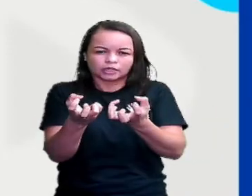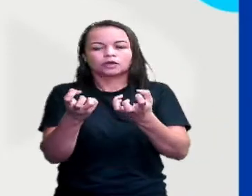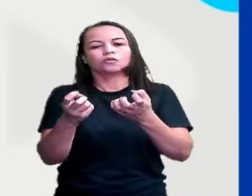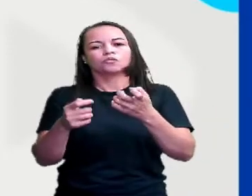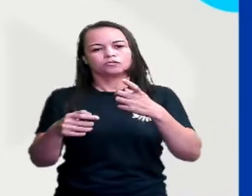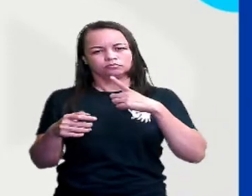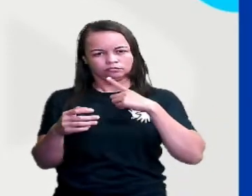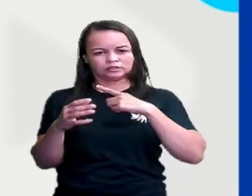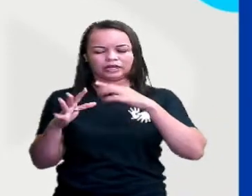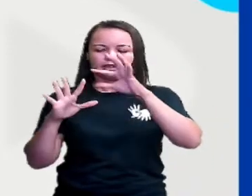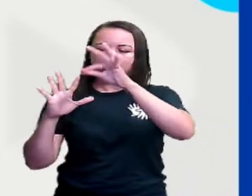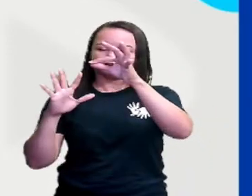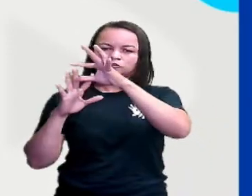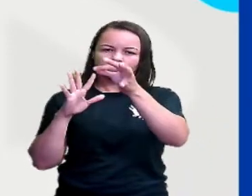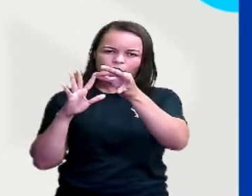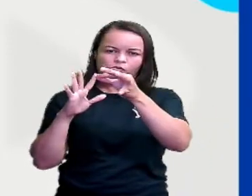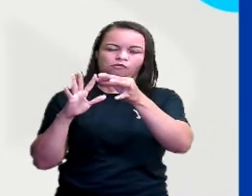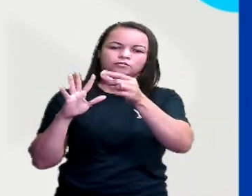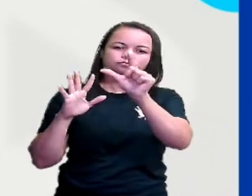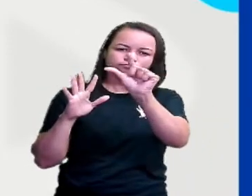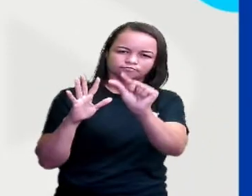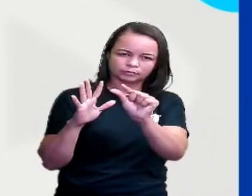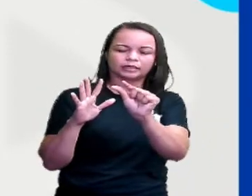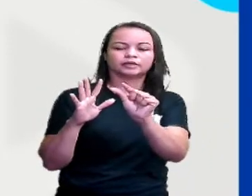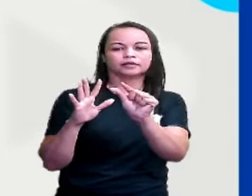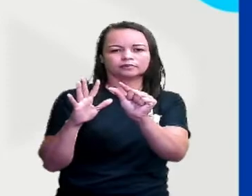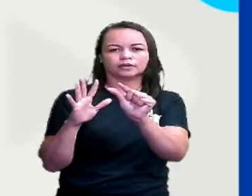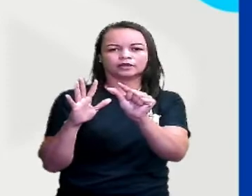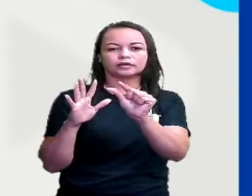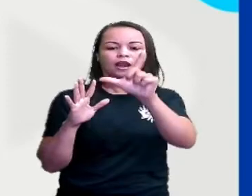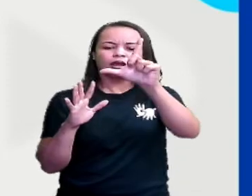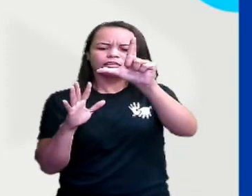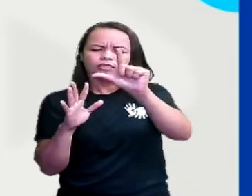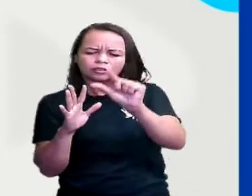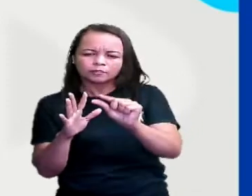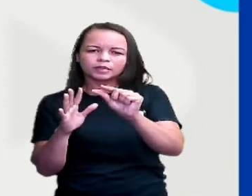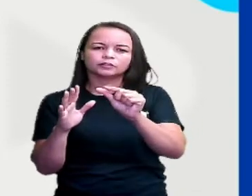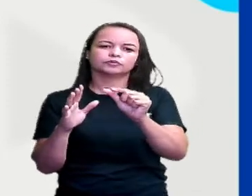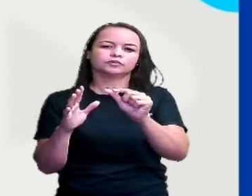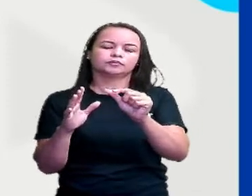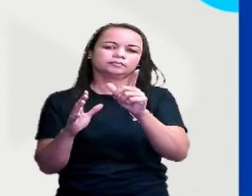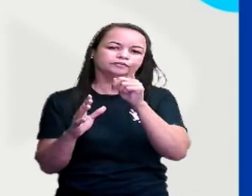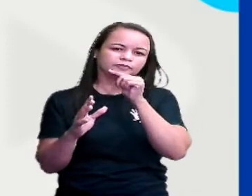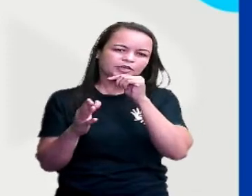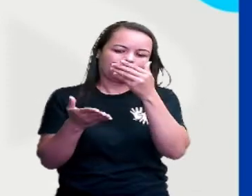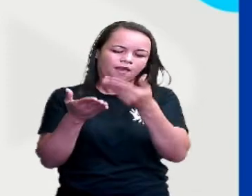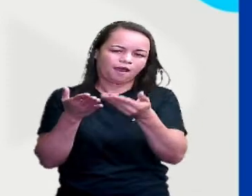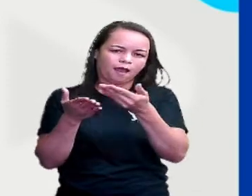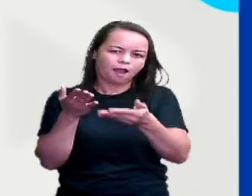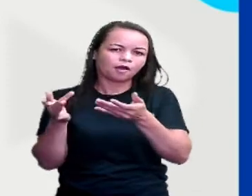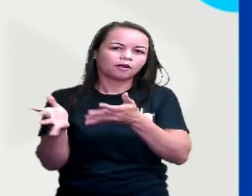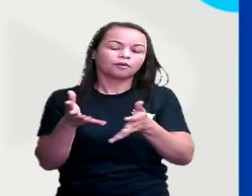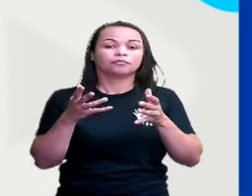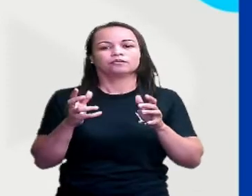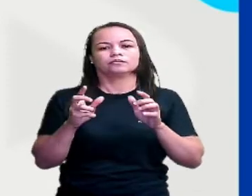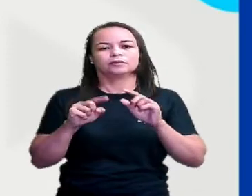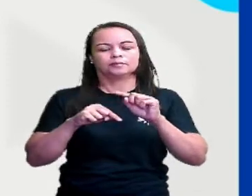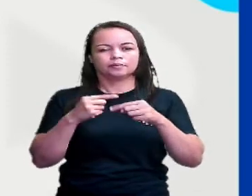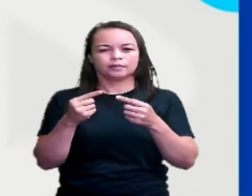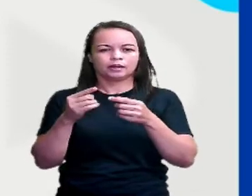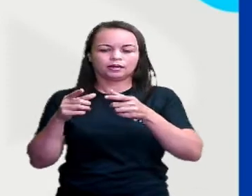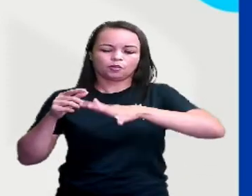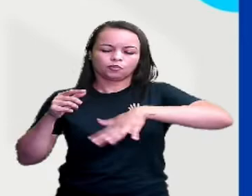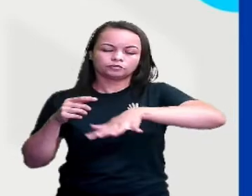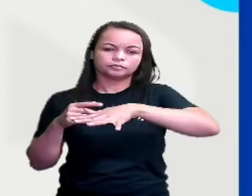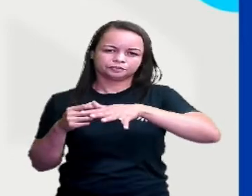Porque são essas folhas pequenas que vão diminuir a perda de água dessas plantas para o